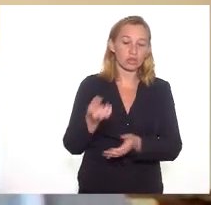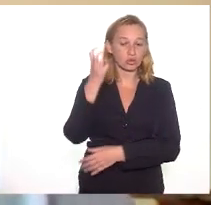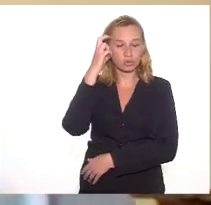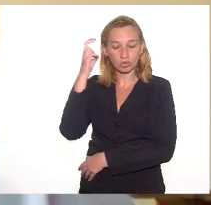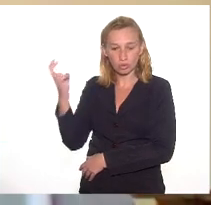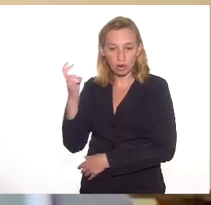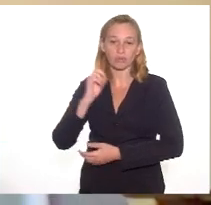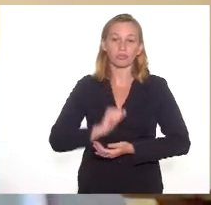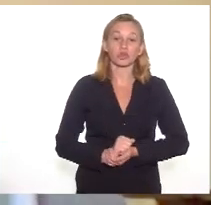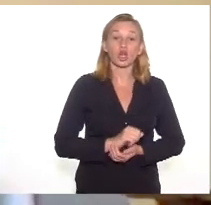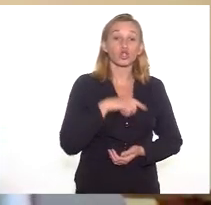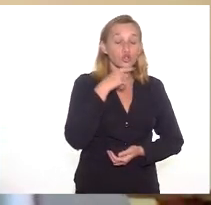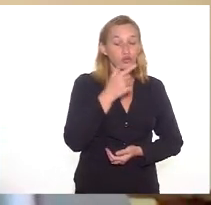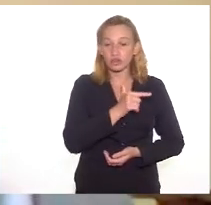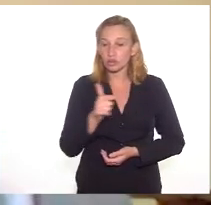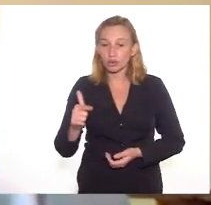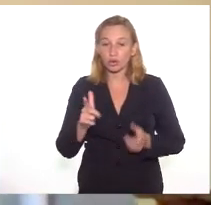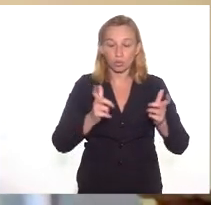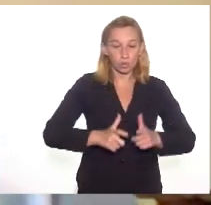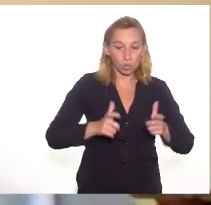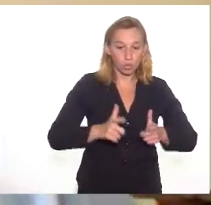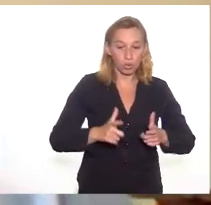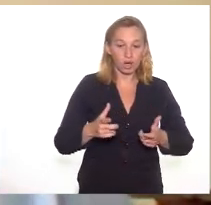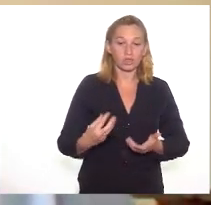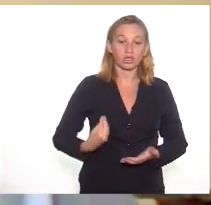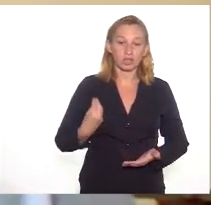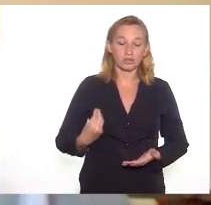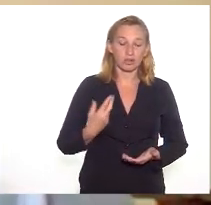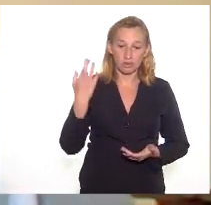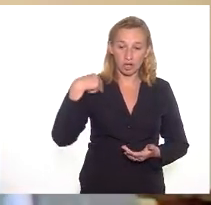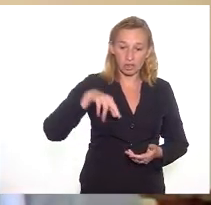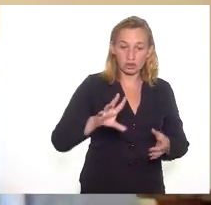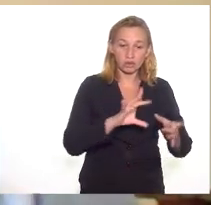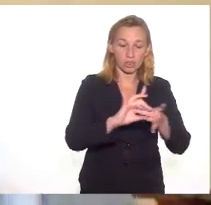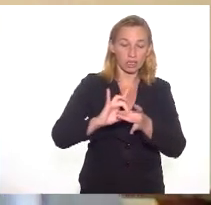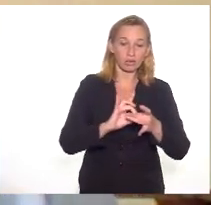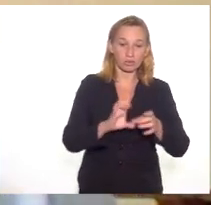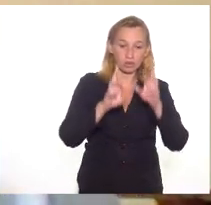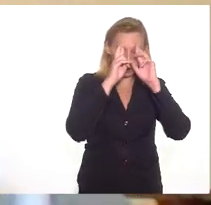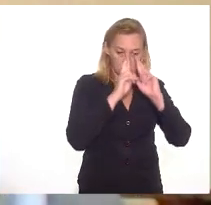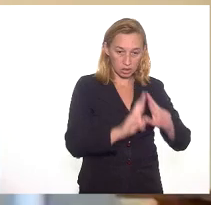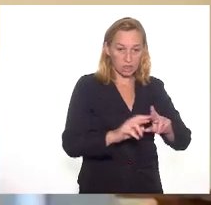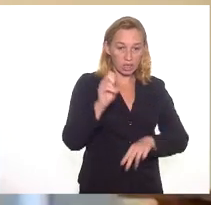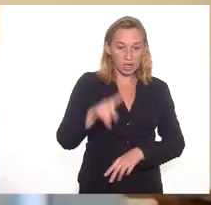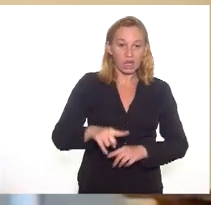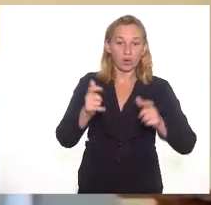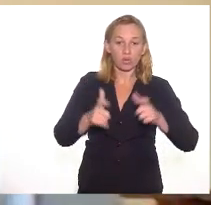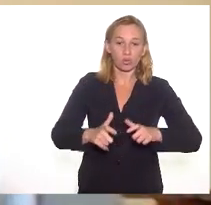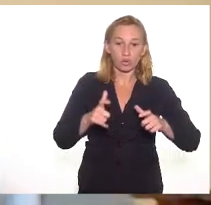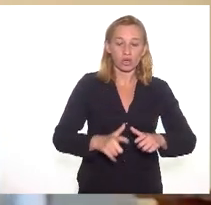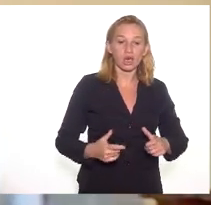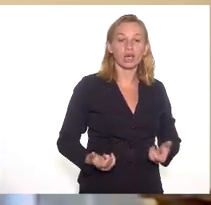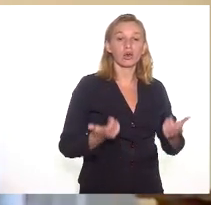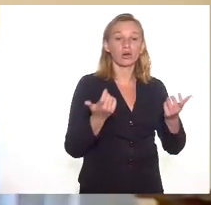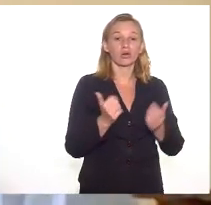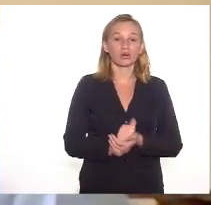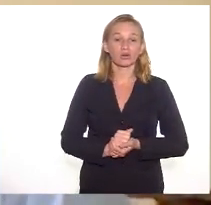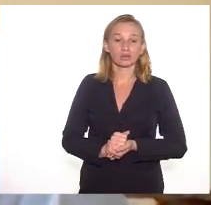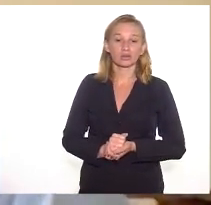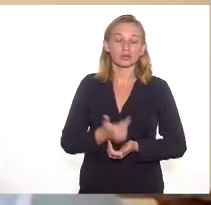tenho dúvida de que um ambiente de convívio religioso harmonioso e respeitável é um ambiente onde se